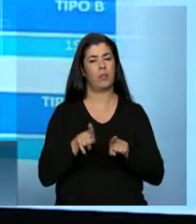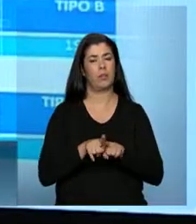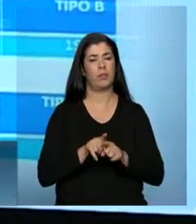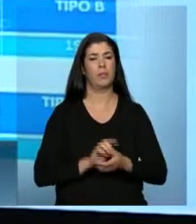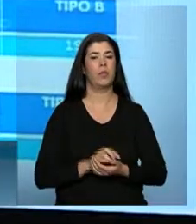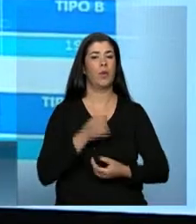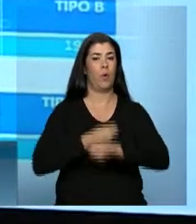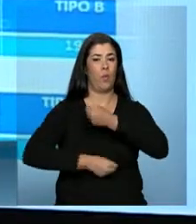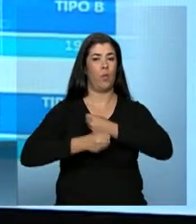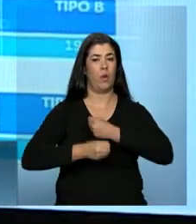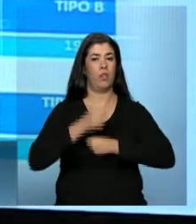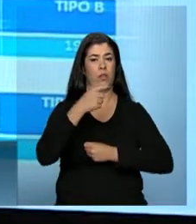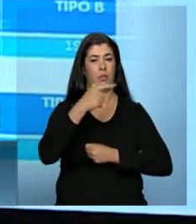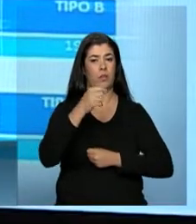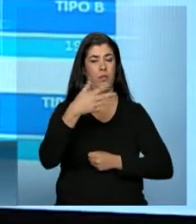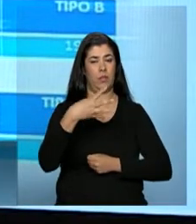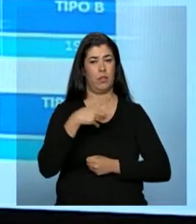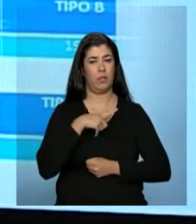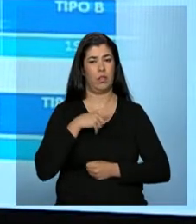O ano passado, nós tivemos